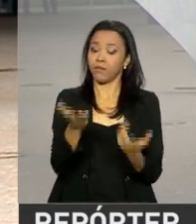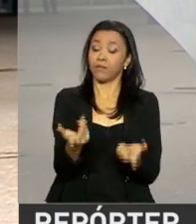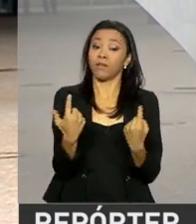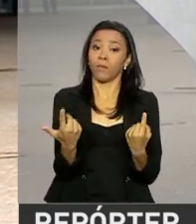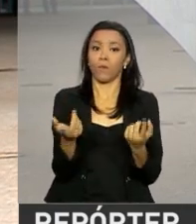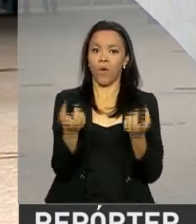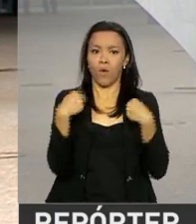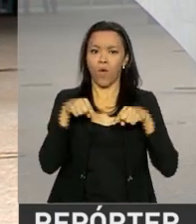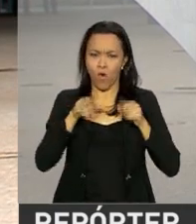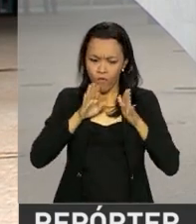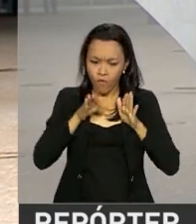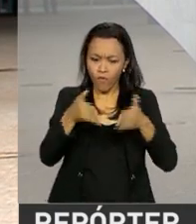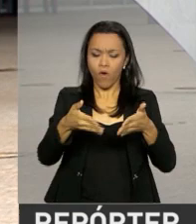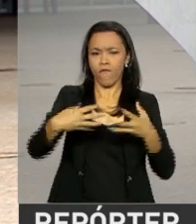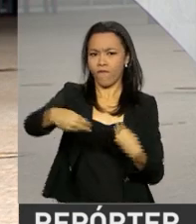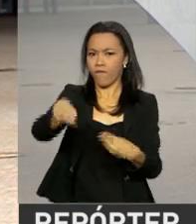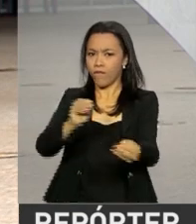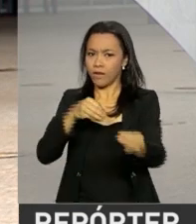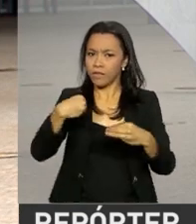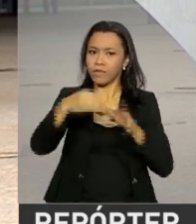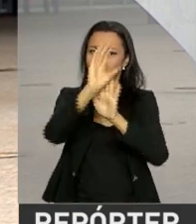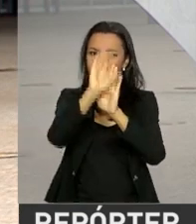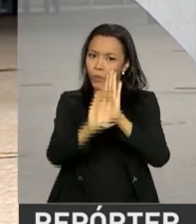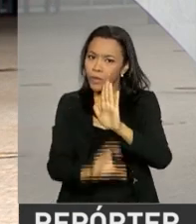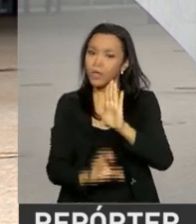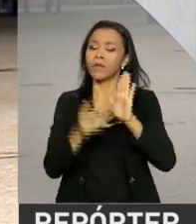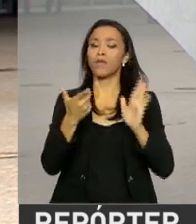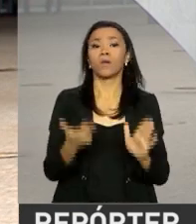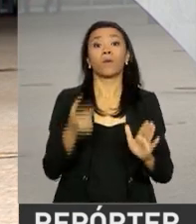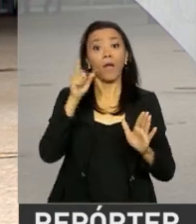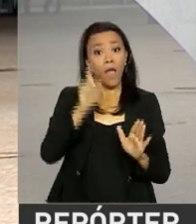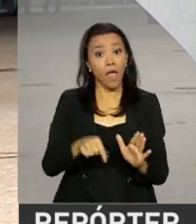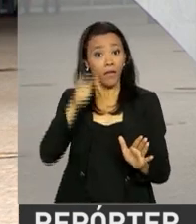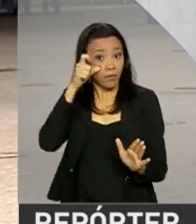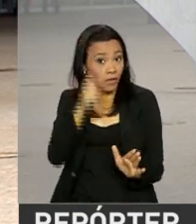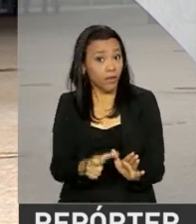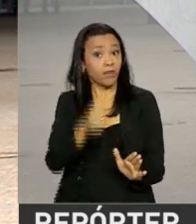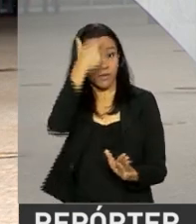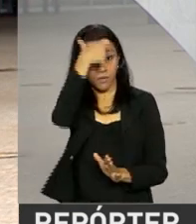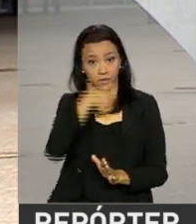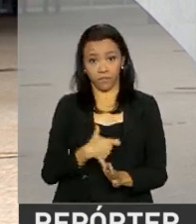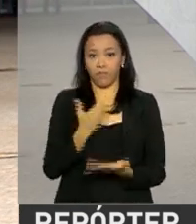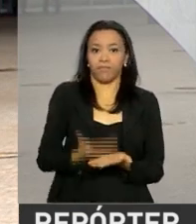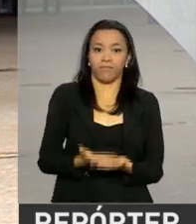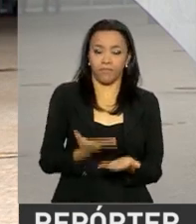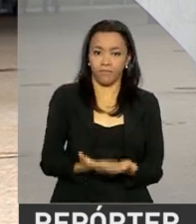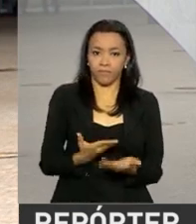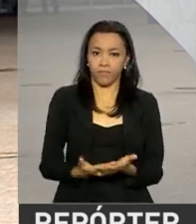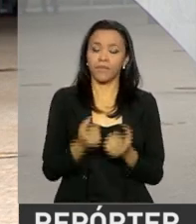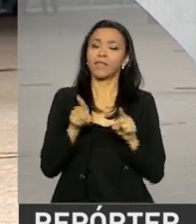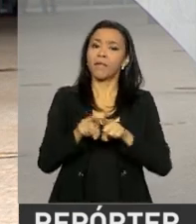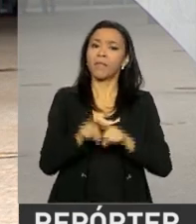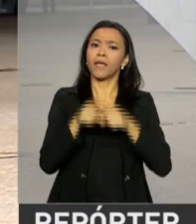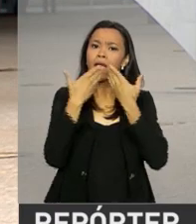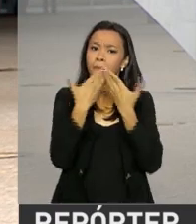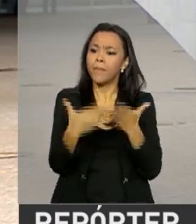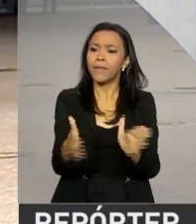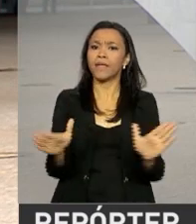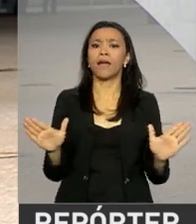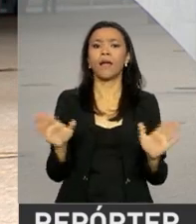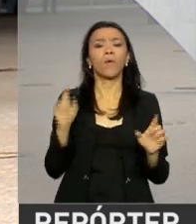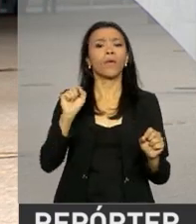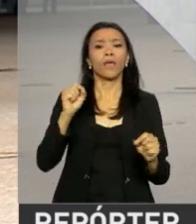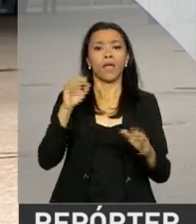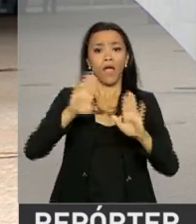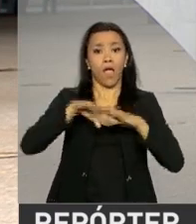com o foco na flexibilização do currículo de acordo com o interesse do Estudante na ampliação da educação em tempo